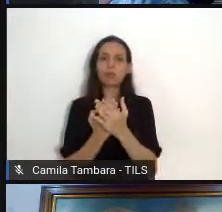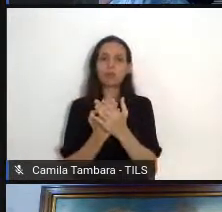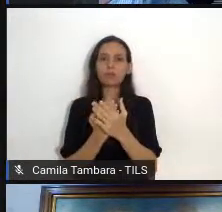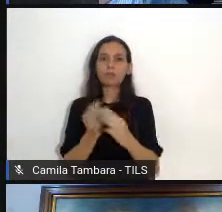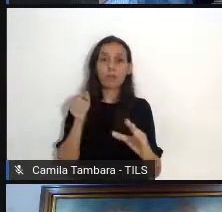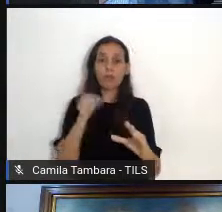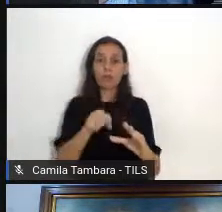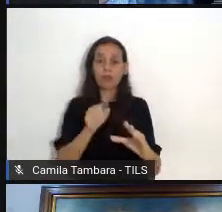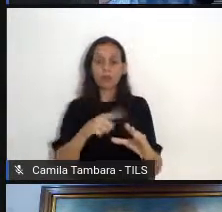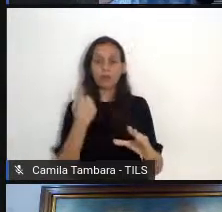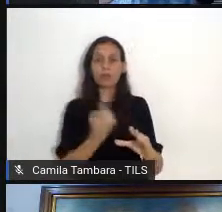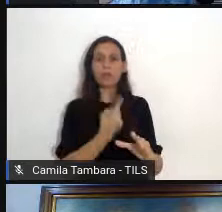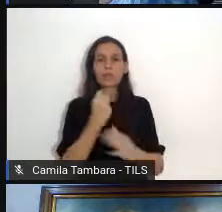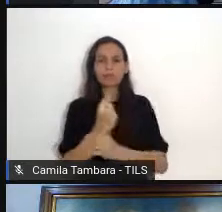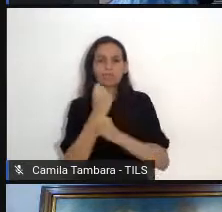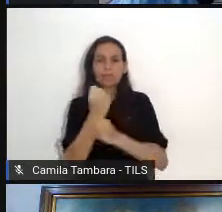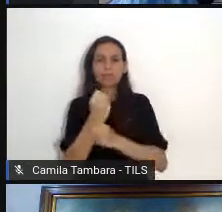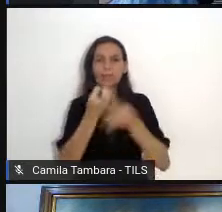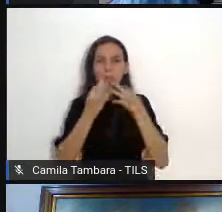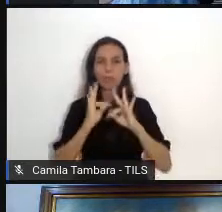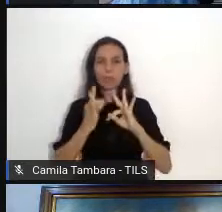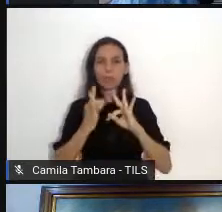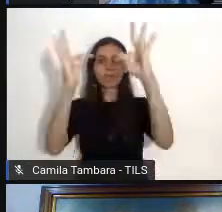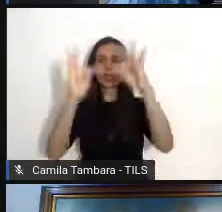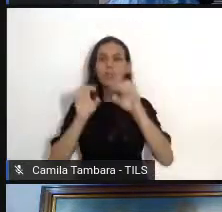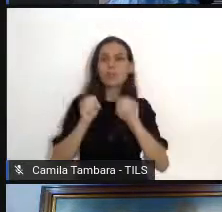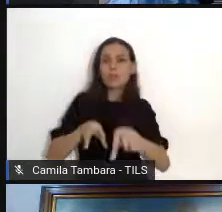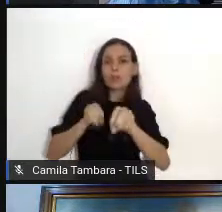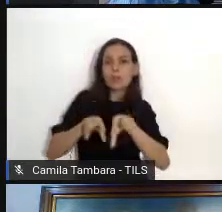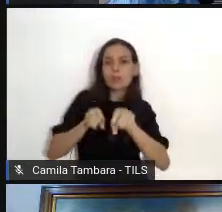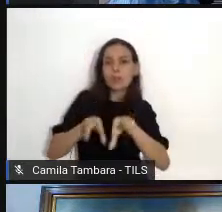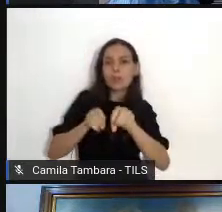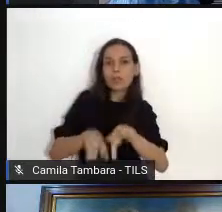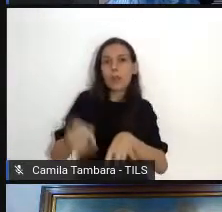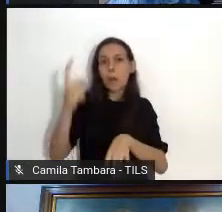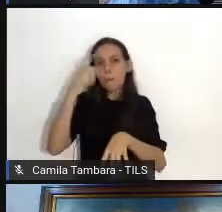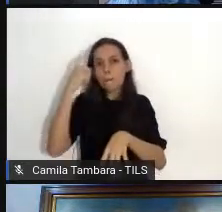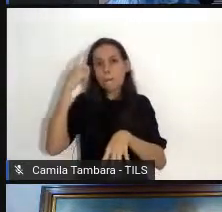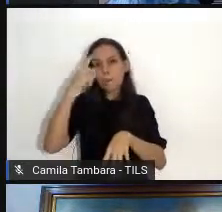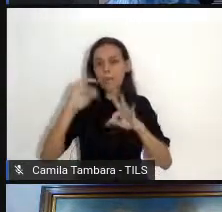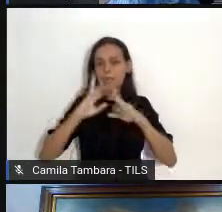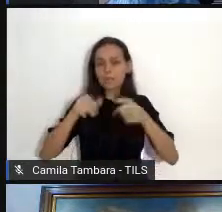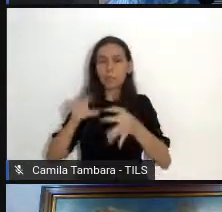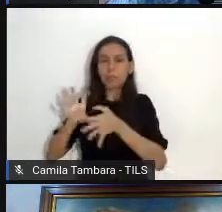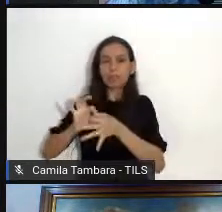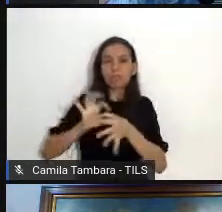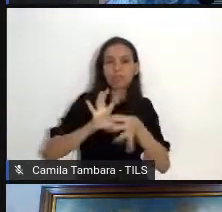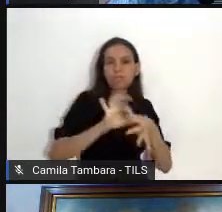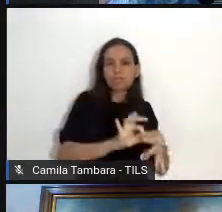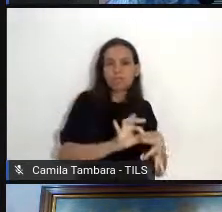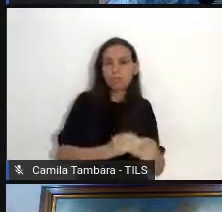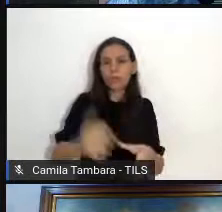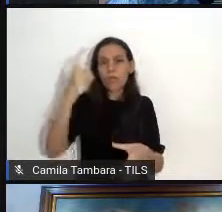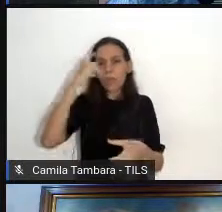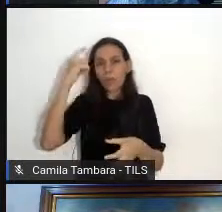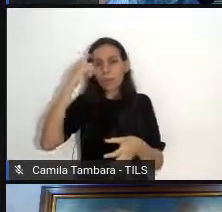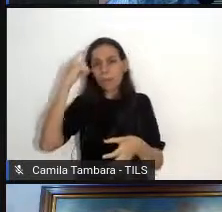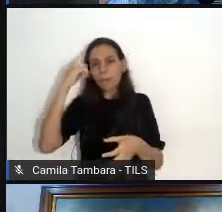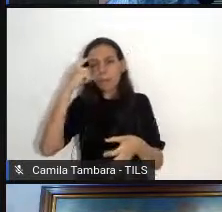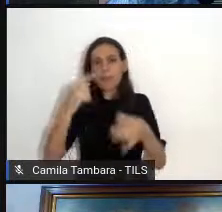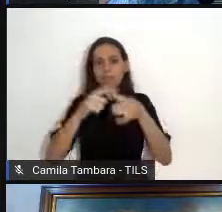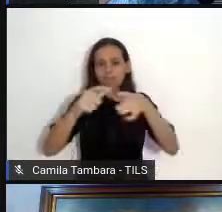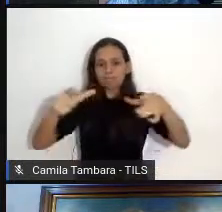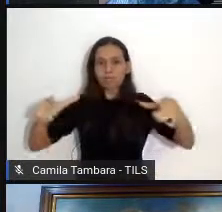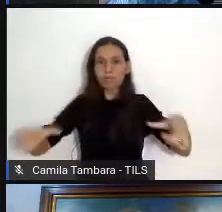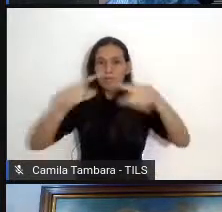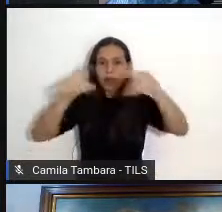fortalece a tecnologia educacional, é ali que a gente pensa em toda a conectividade, a gente pensa a rede física, o tamanho das salas